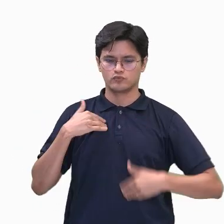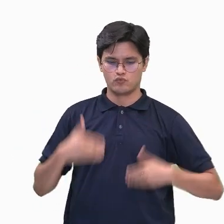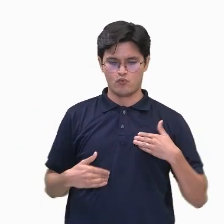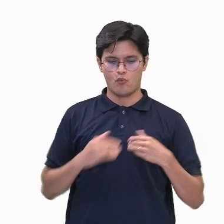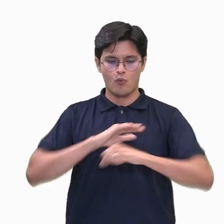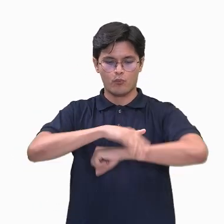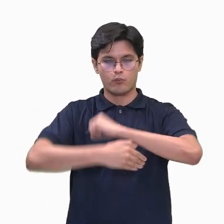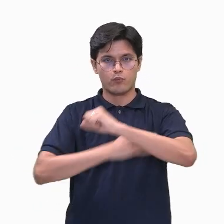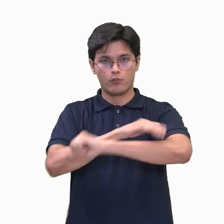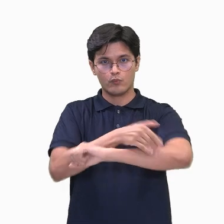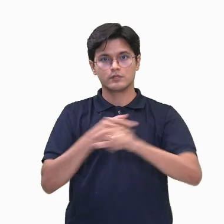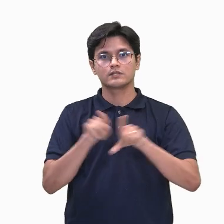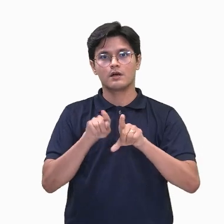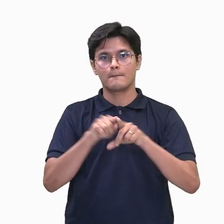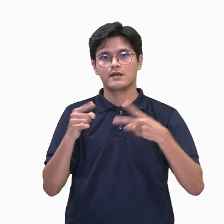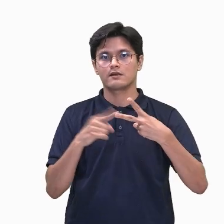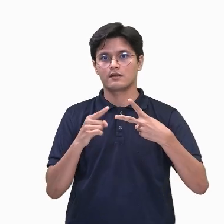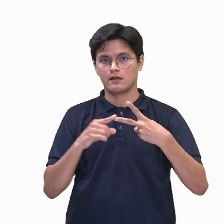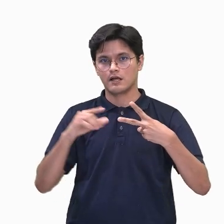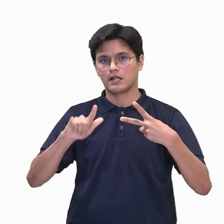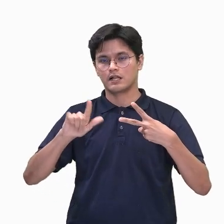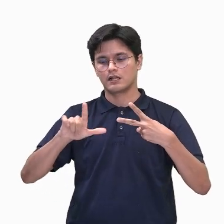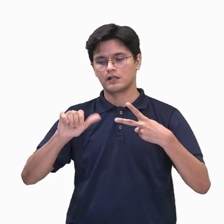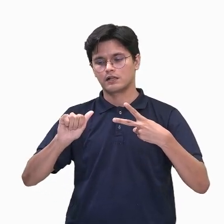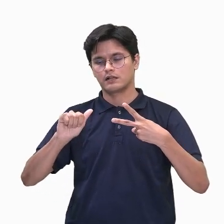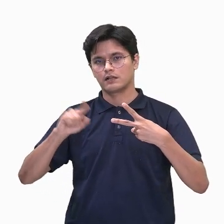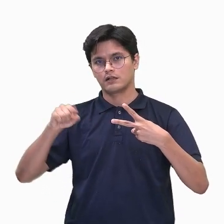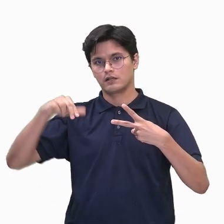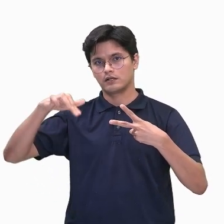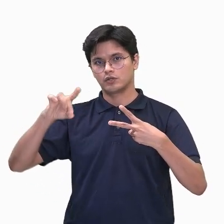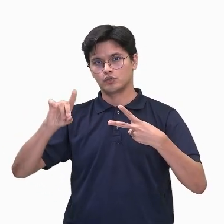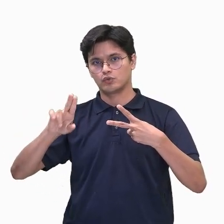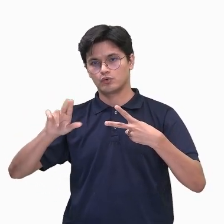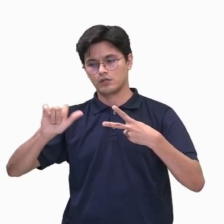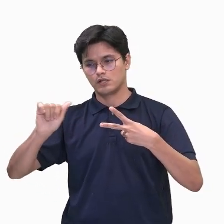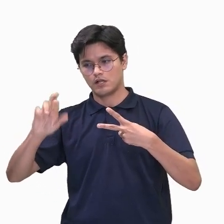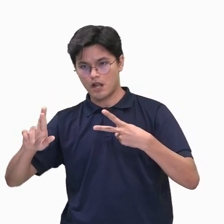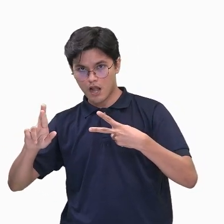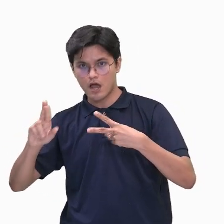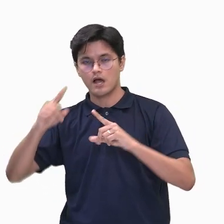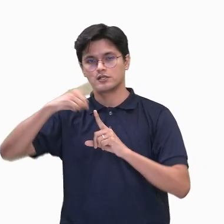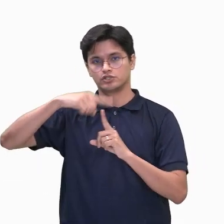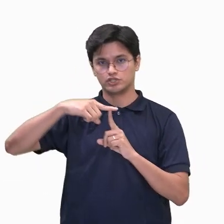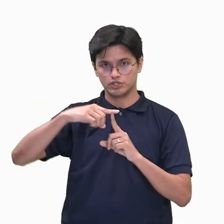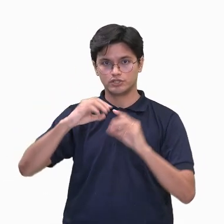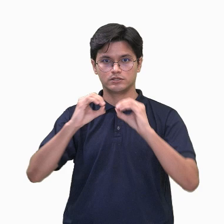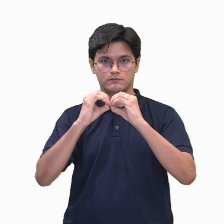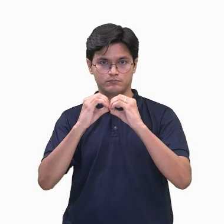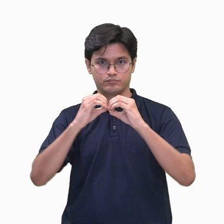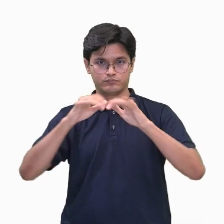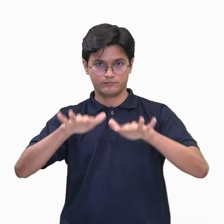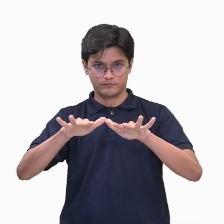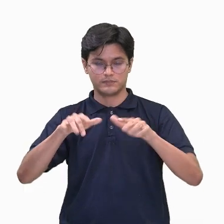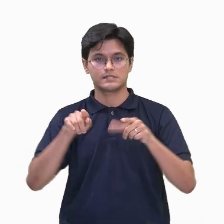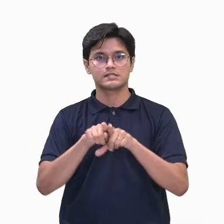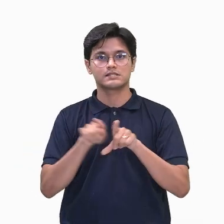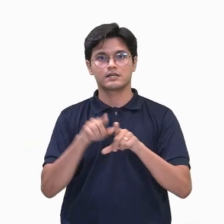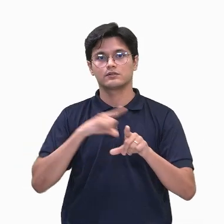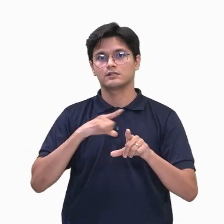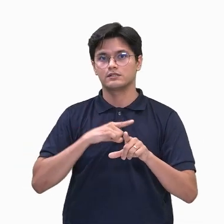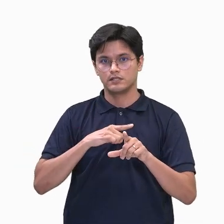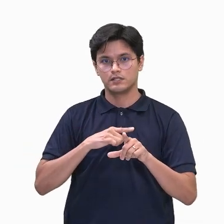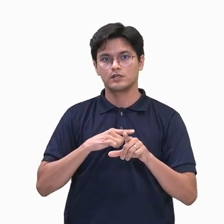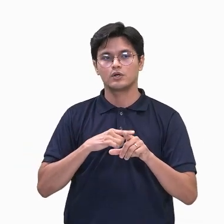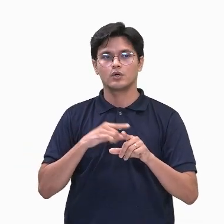epitélio glandular. Nesse caso aqui do epitélio glandular, são tecidos com função secretora. Eles já não vão mais